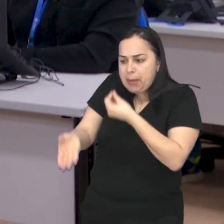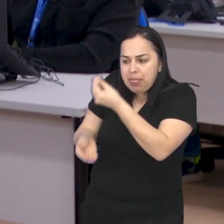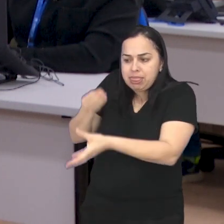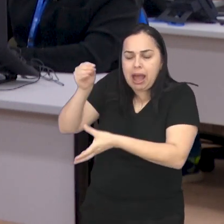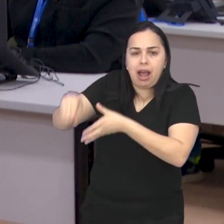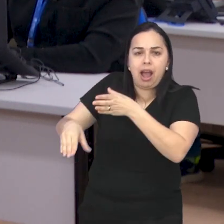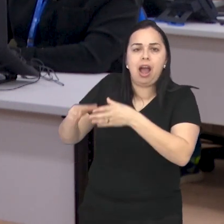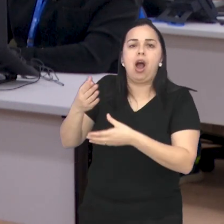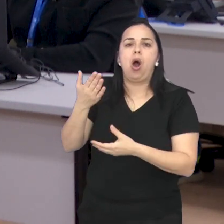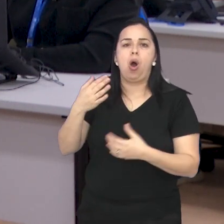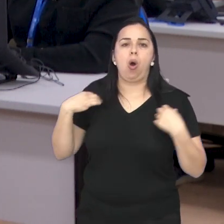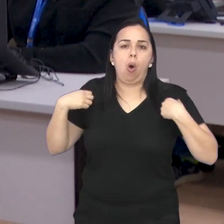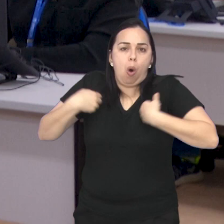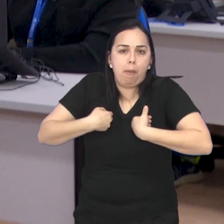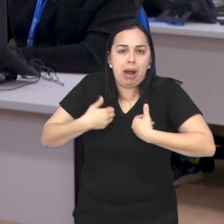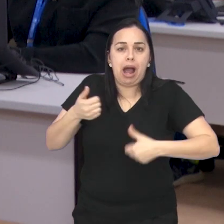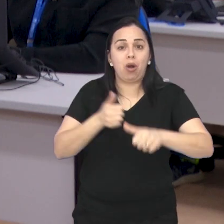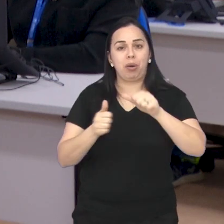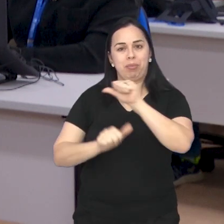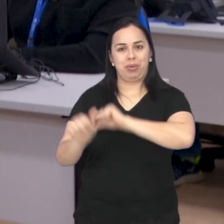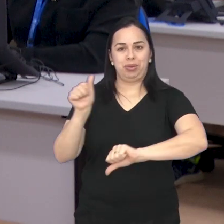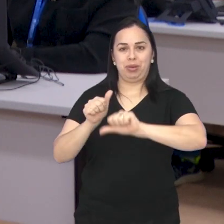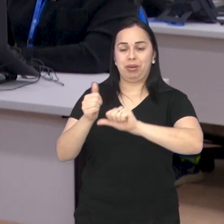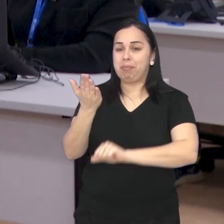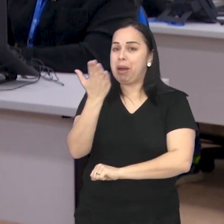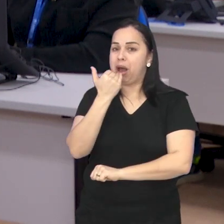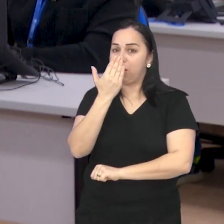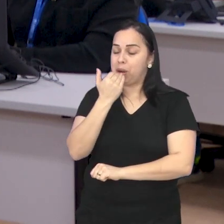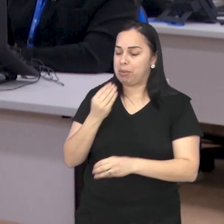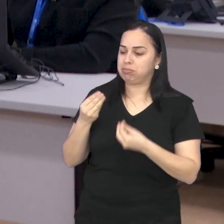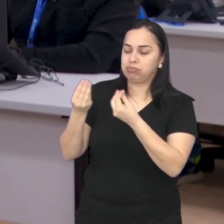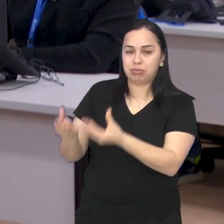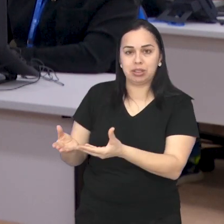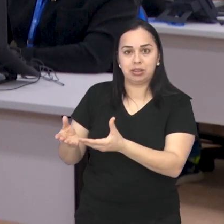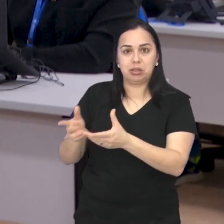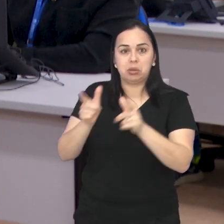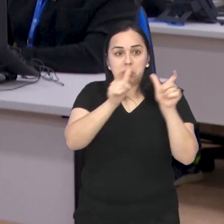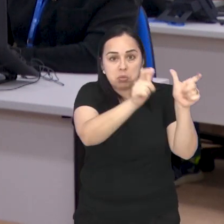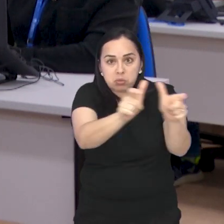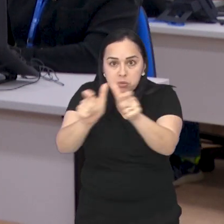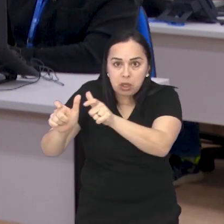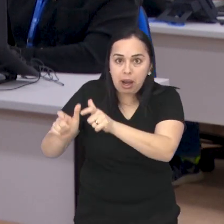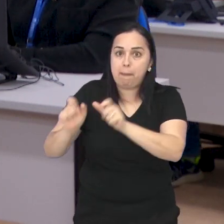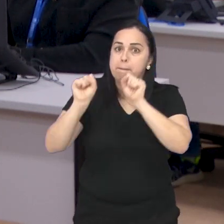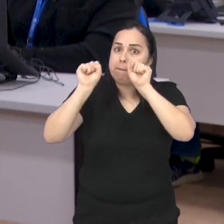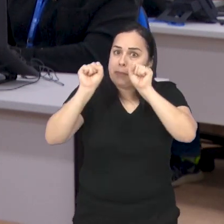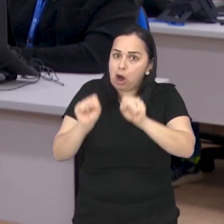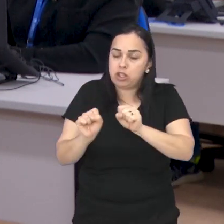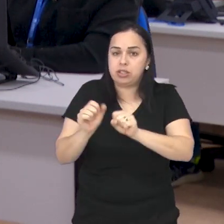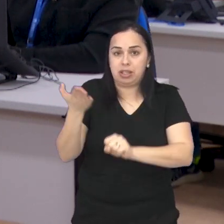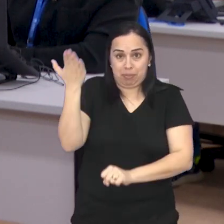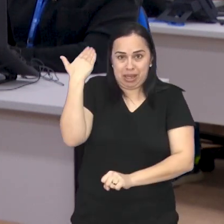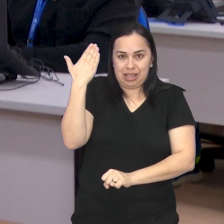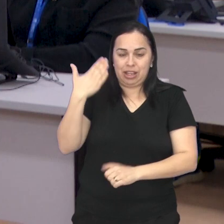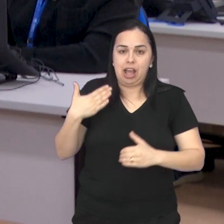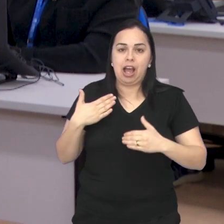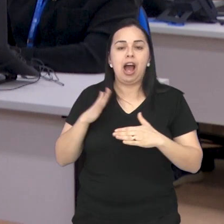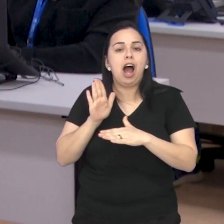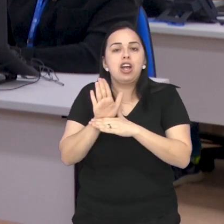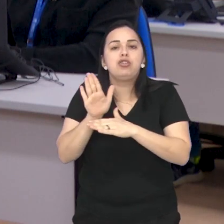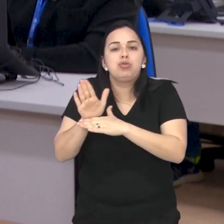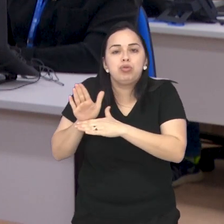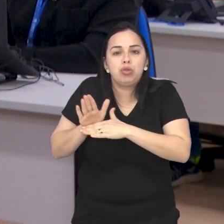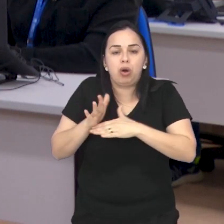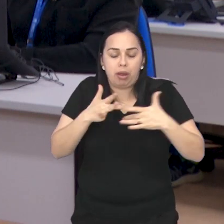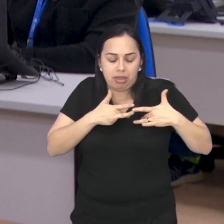agora estão recebendo alimentos. Todos os pontos da campanha do agasalho vão ser mantidos, então, se você ajudou com alguma roupa,